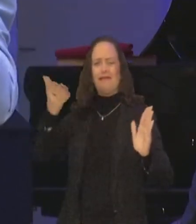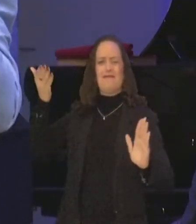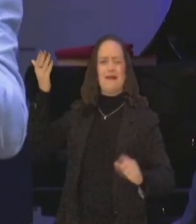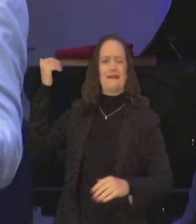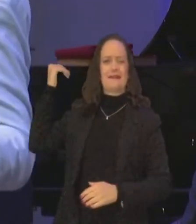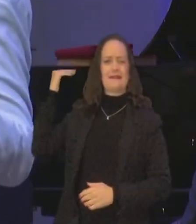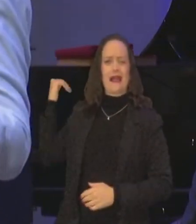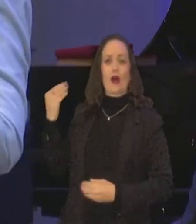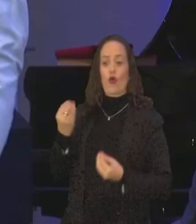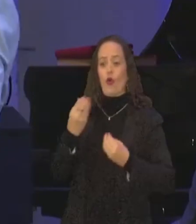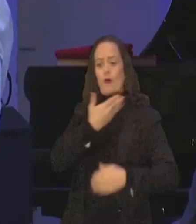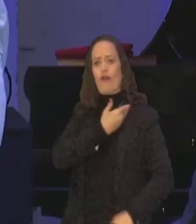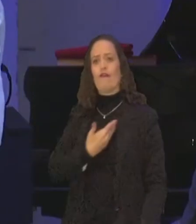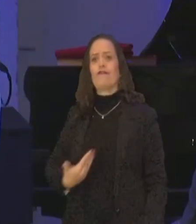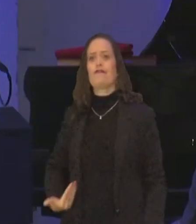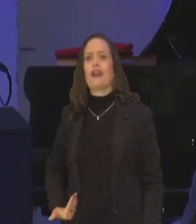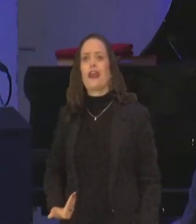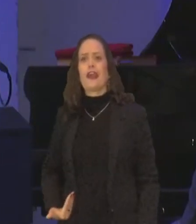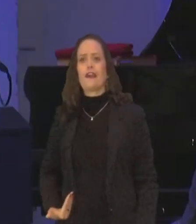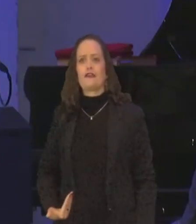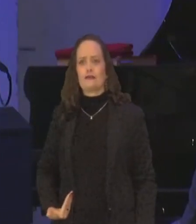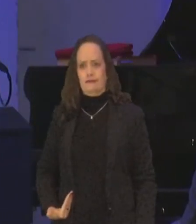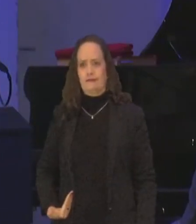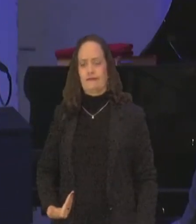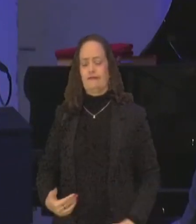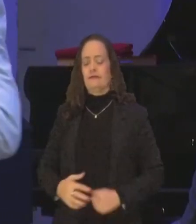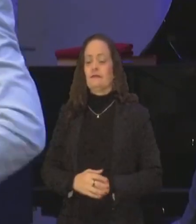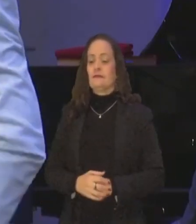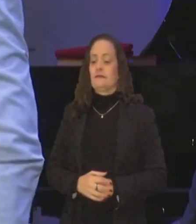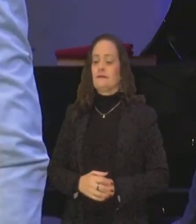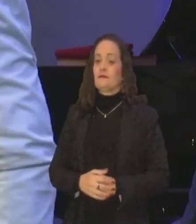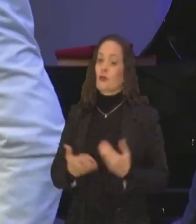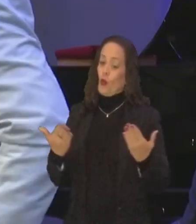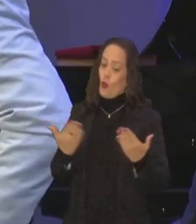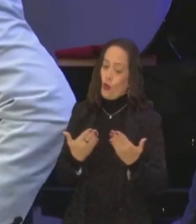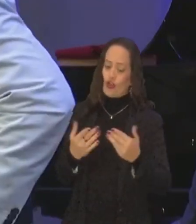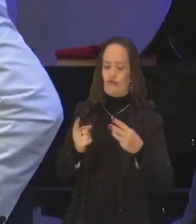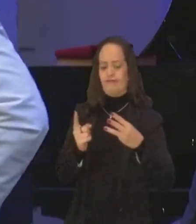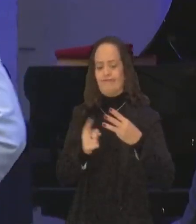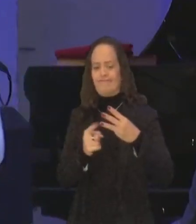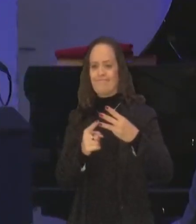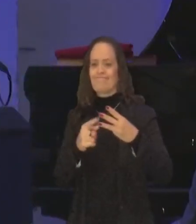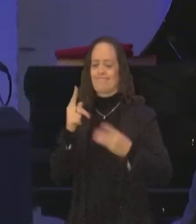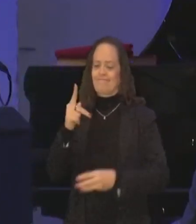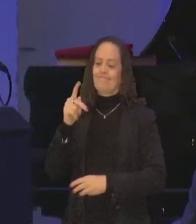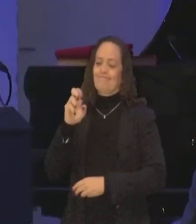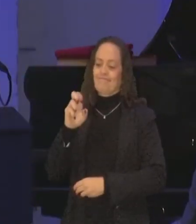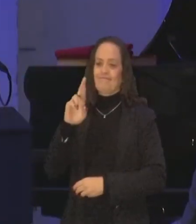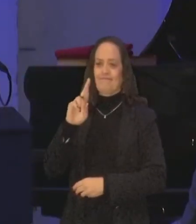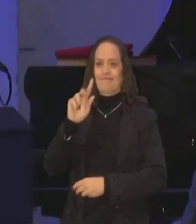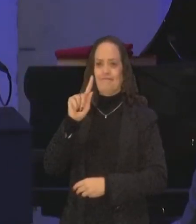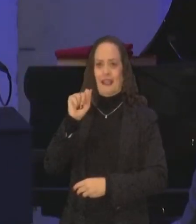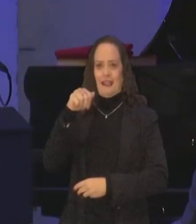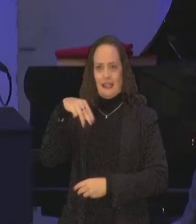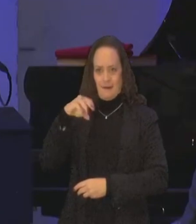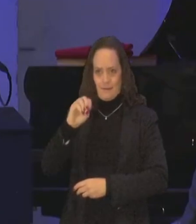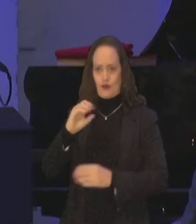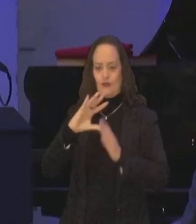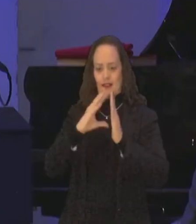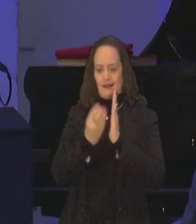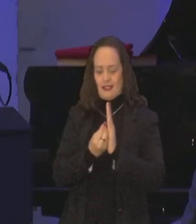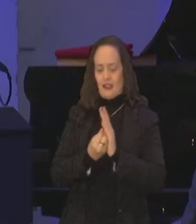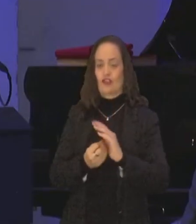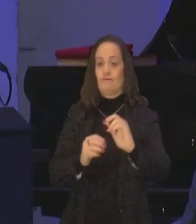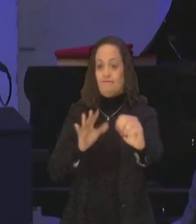aquele governo imperial. E em especial hoje nós veremos a igreja de Pérgamo, que assim